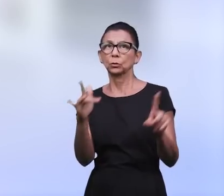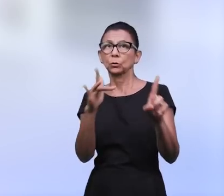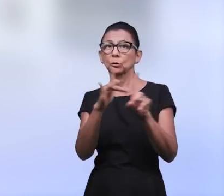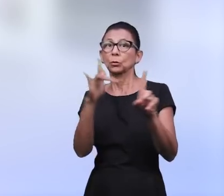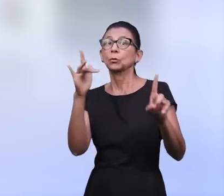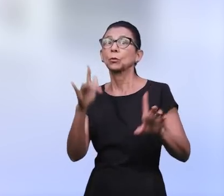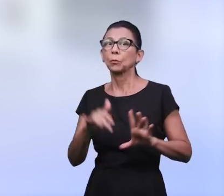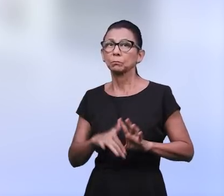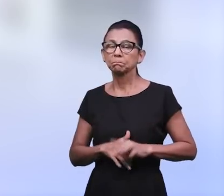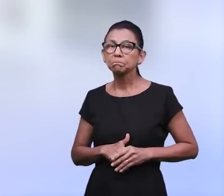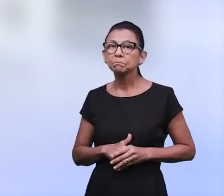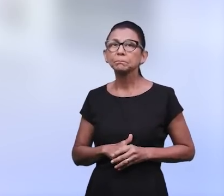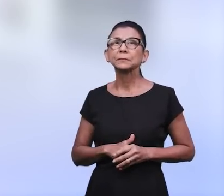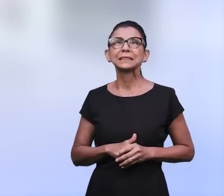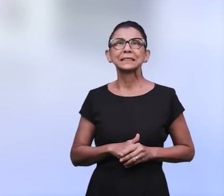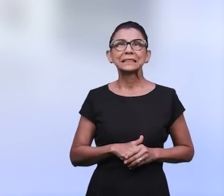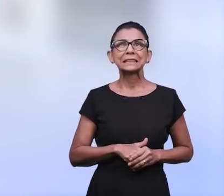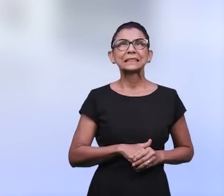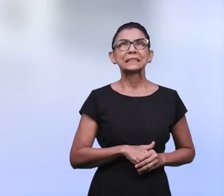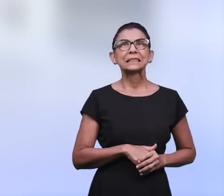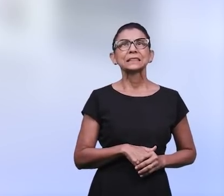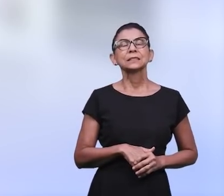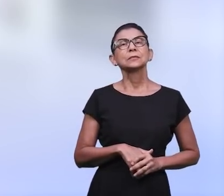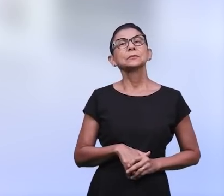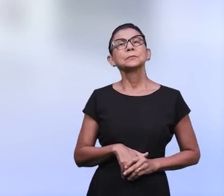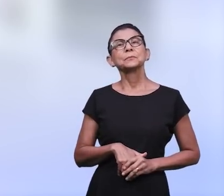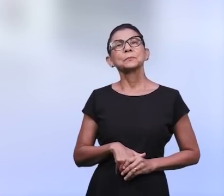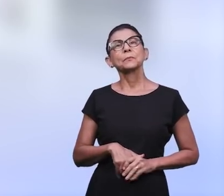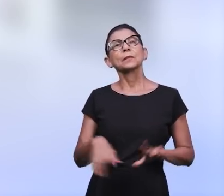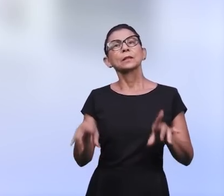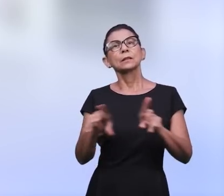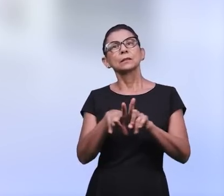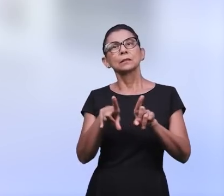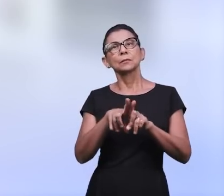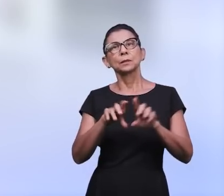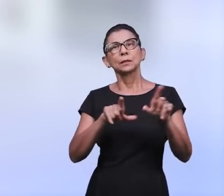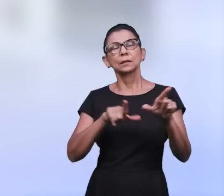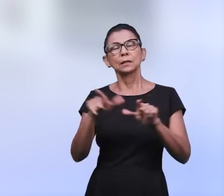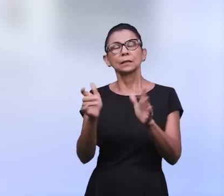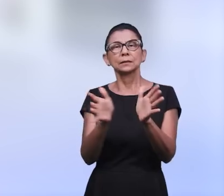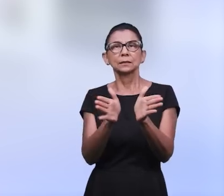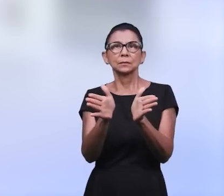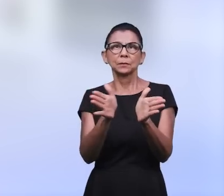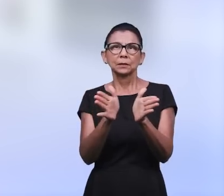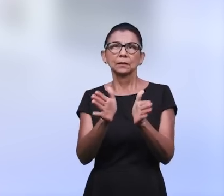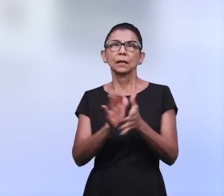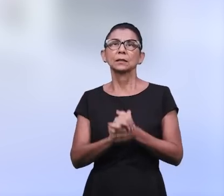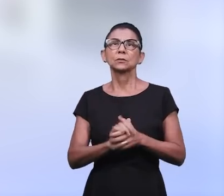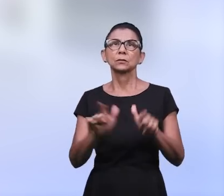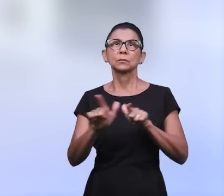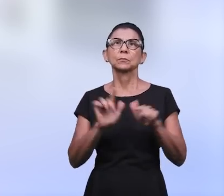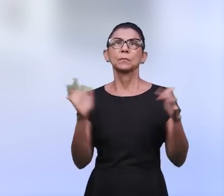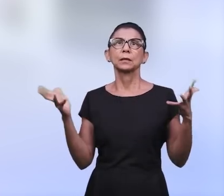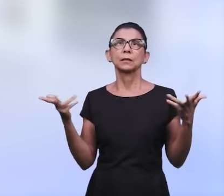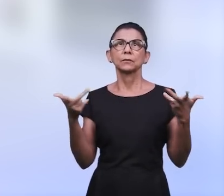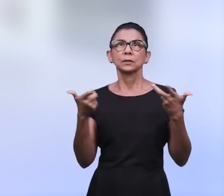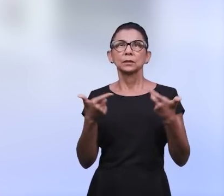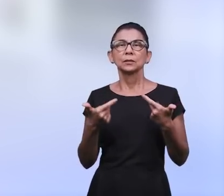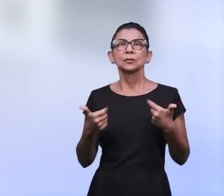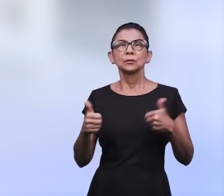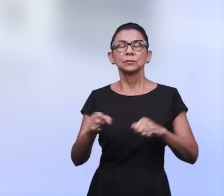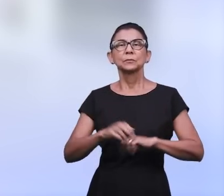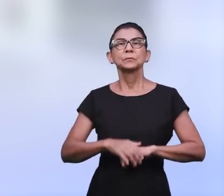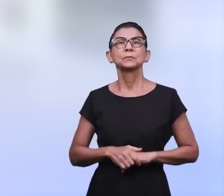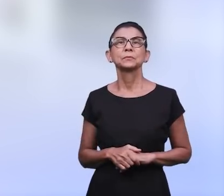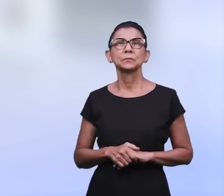que foram captados. Tudo feito para a glória do Senhor. Tivemos também um trabalho de acessibilidade maravilhoso. A irmã Cíntia do Zumbi